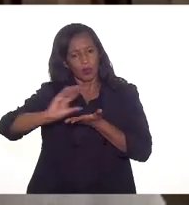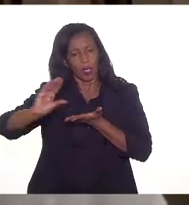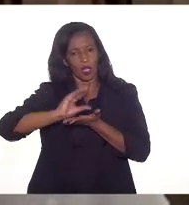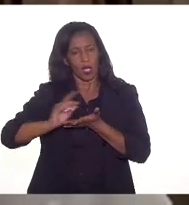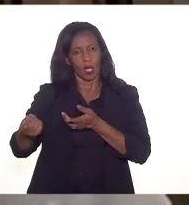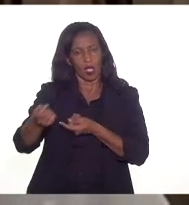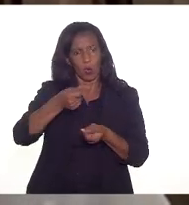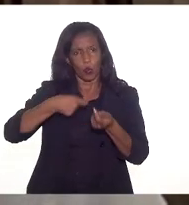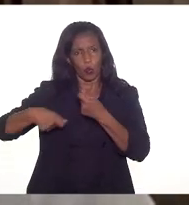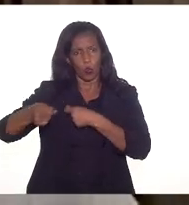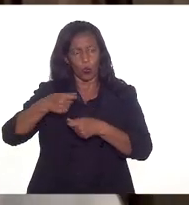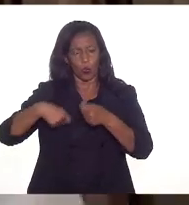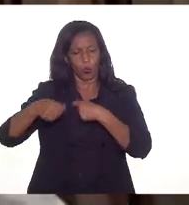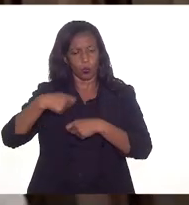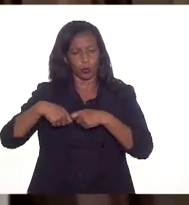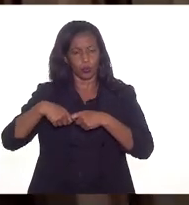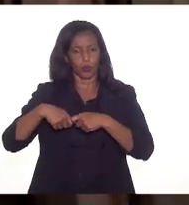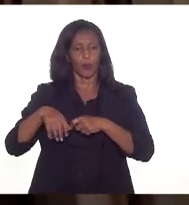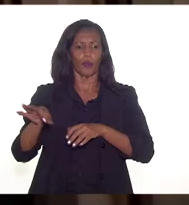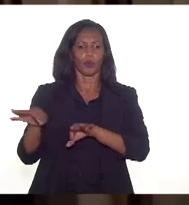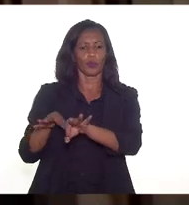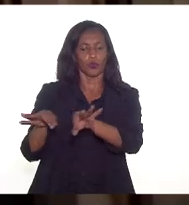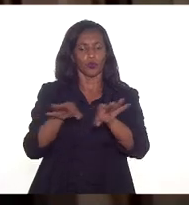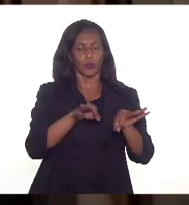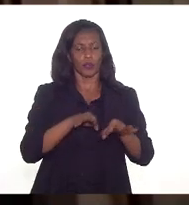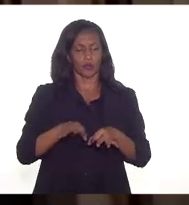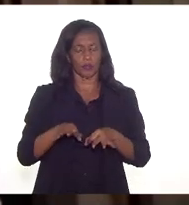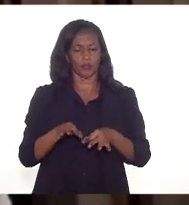para a execução desses projetos.